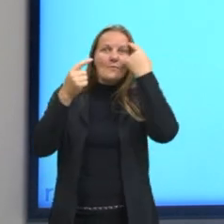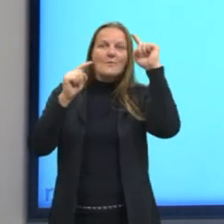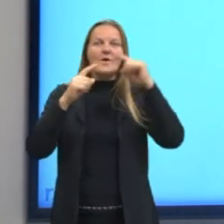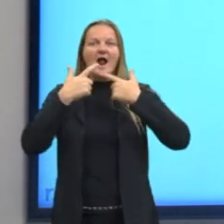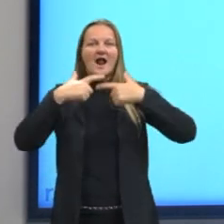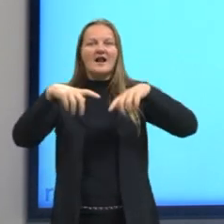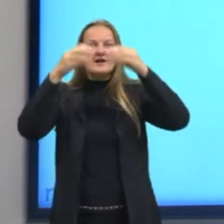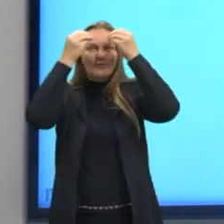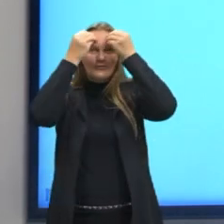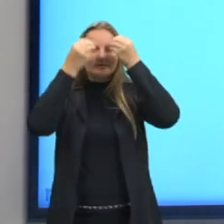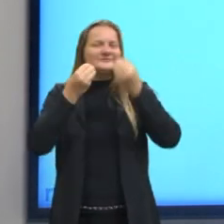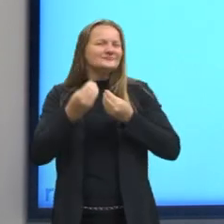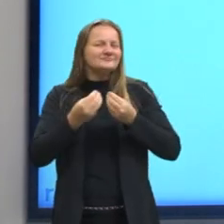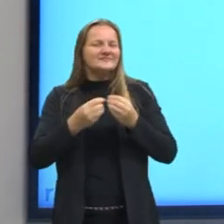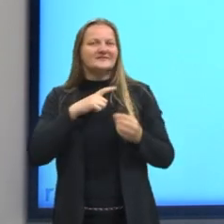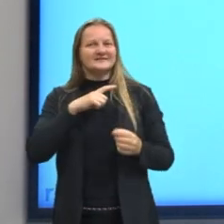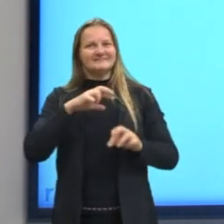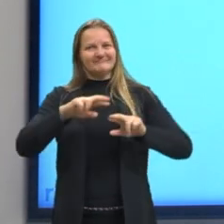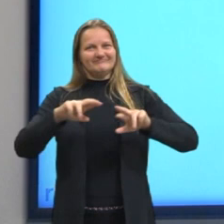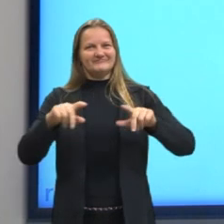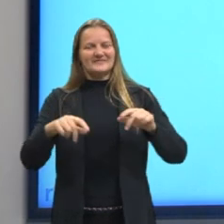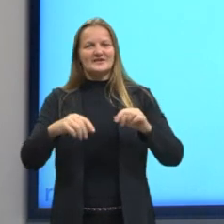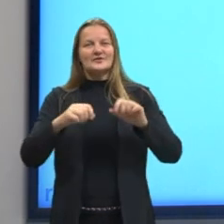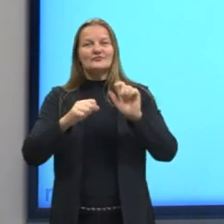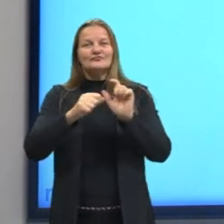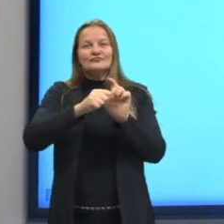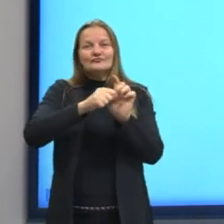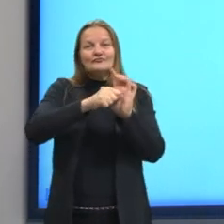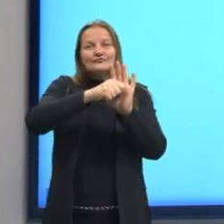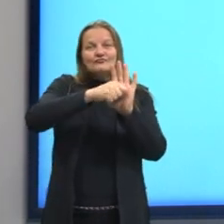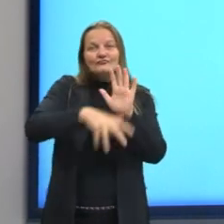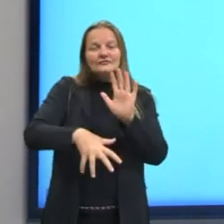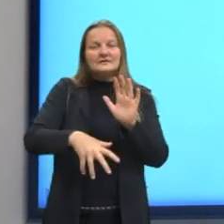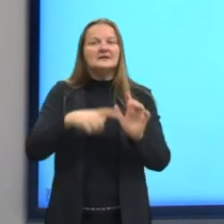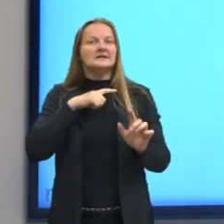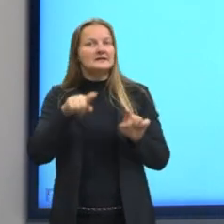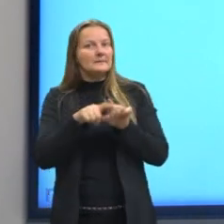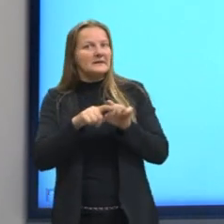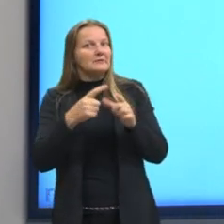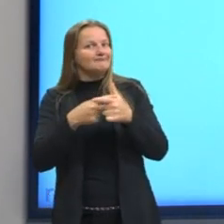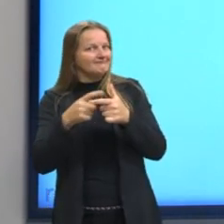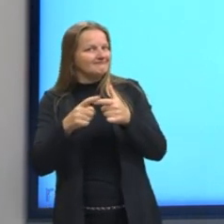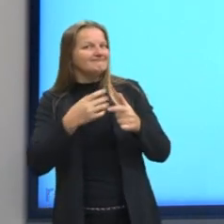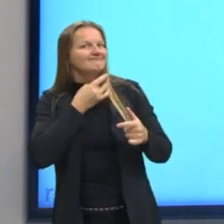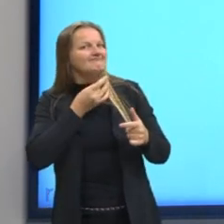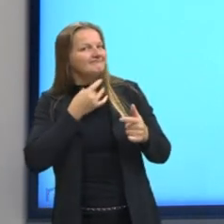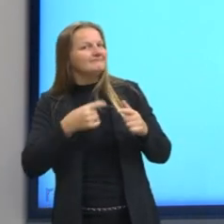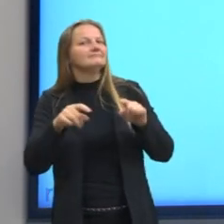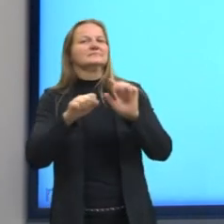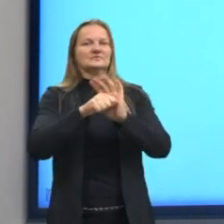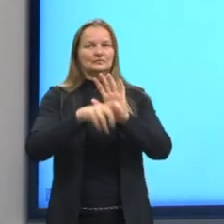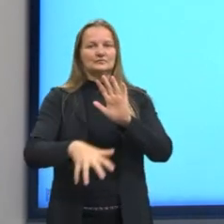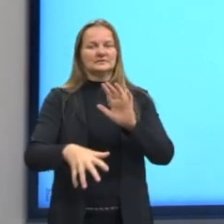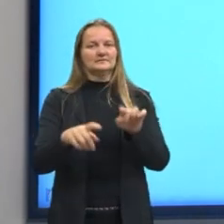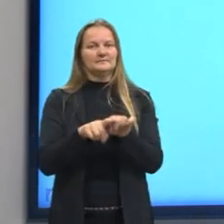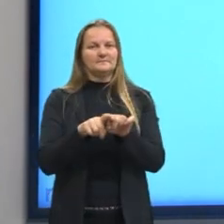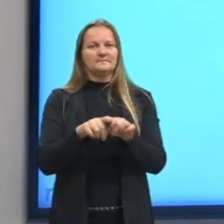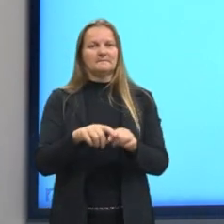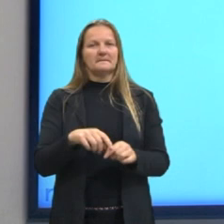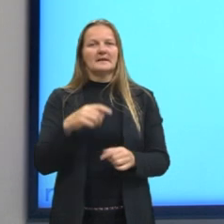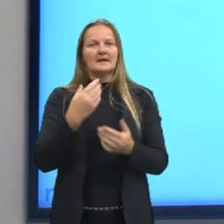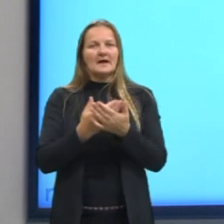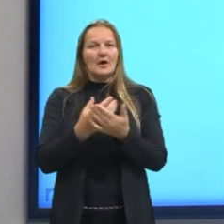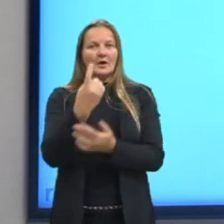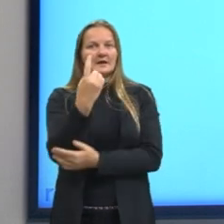a gente vai ter muitas figuras e vícios de linguagem e que isso a gente vai trabalhar aqui na nossa aula